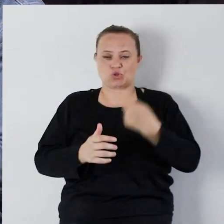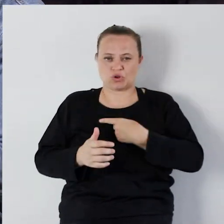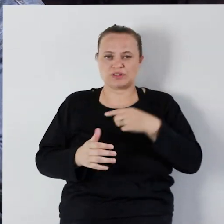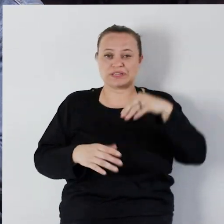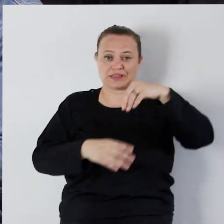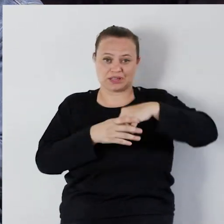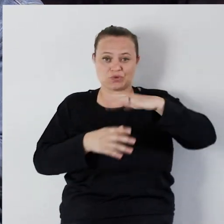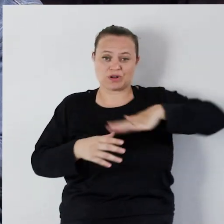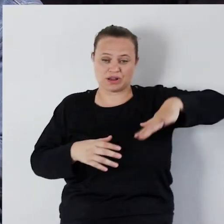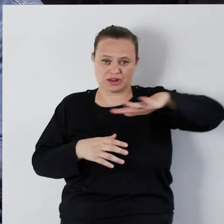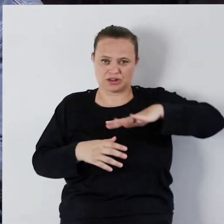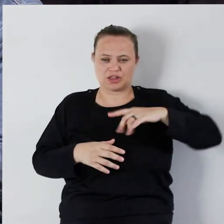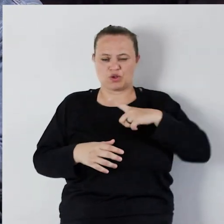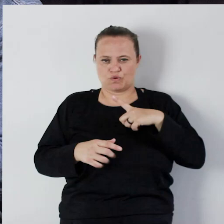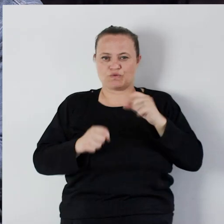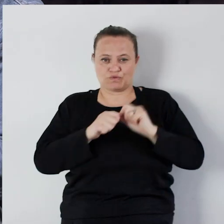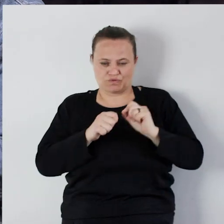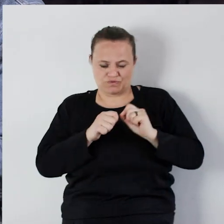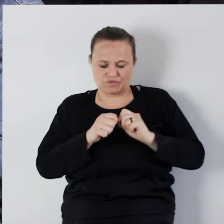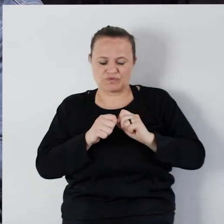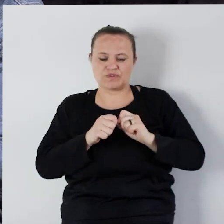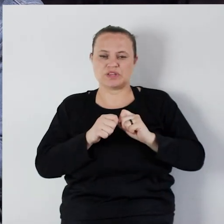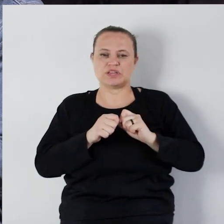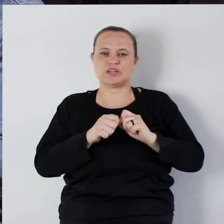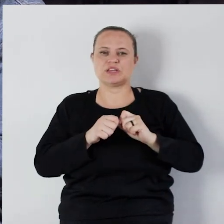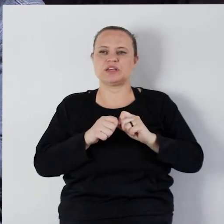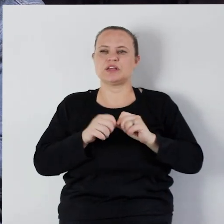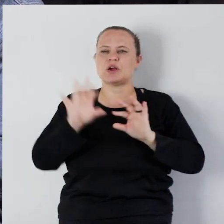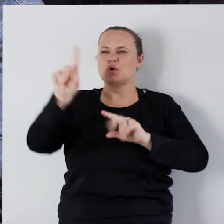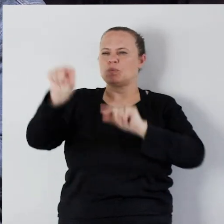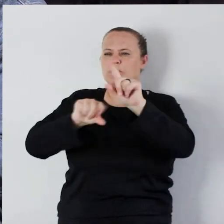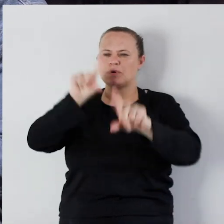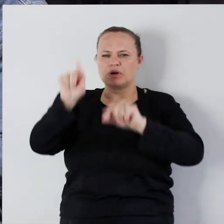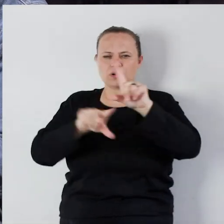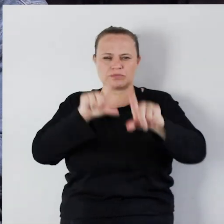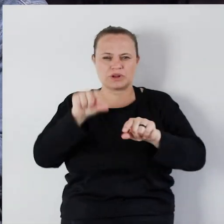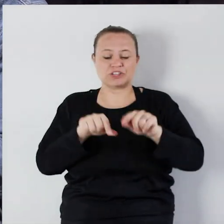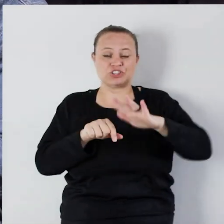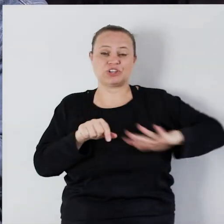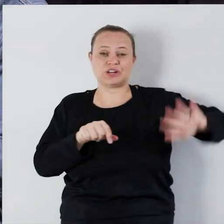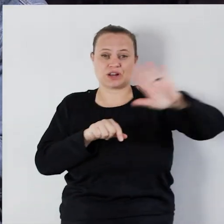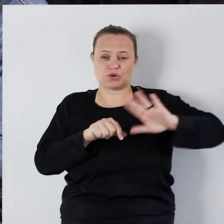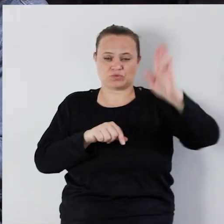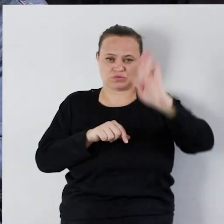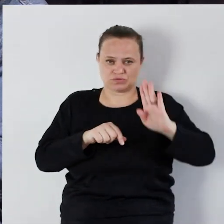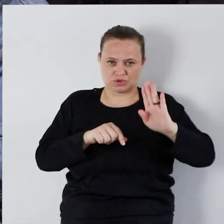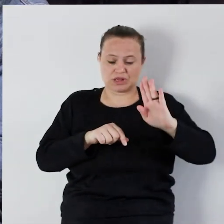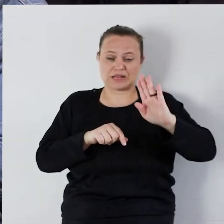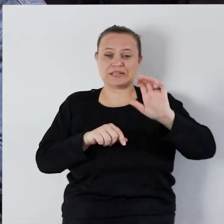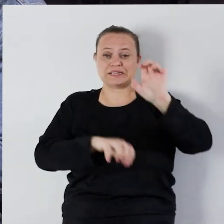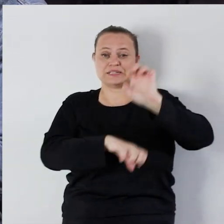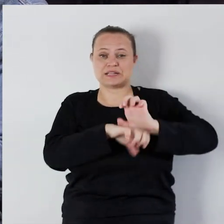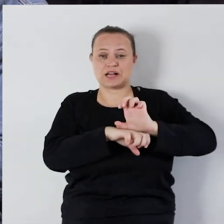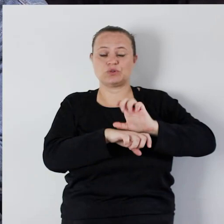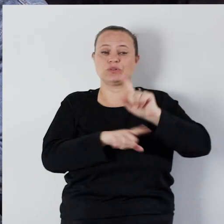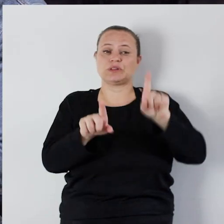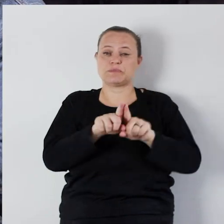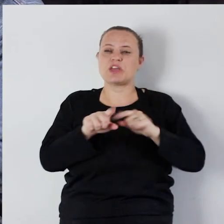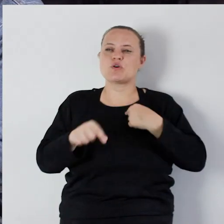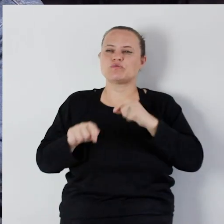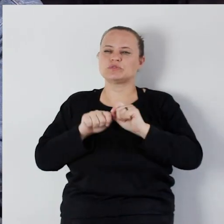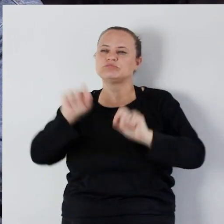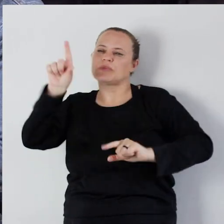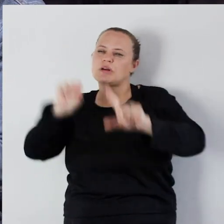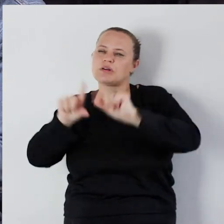agora, durante a pandemia, eu participei de 2 pesquisas, uma que fez uma análise do mapeamento do setor no teatro, 3 na verdade, outras